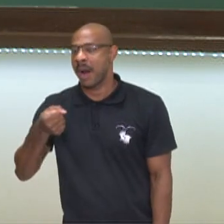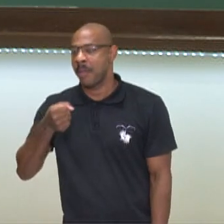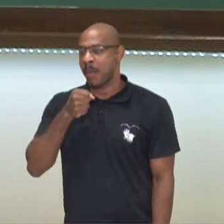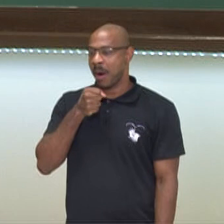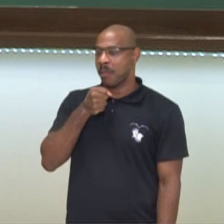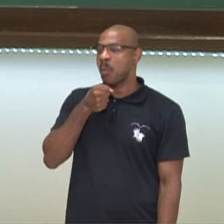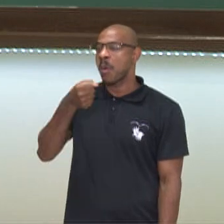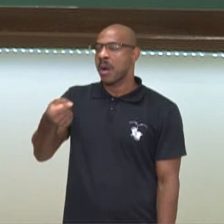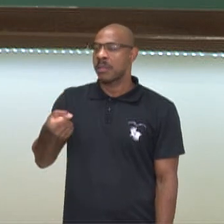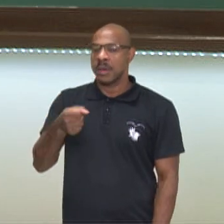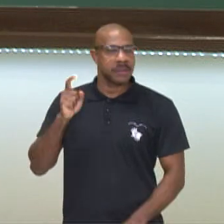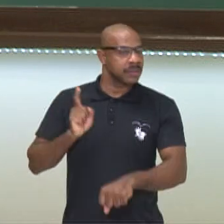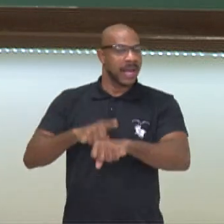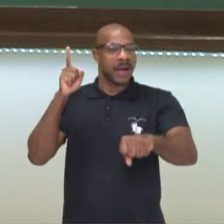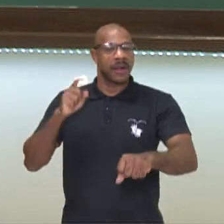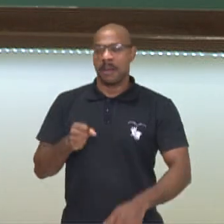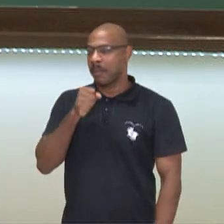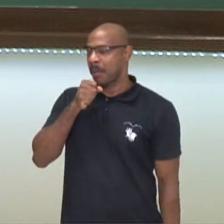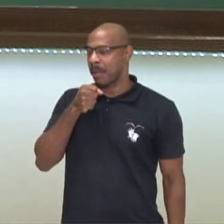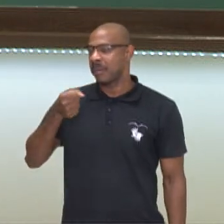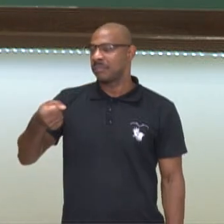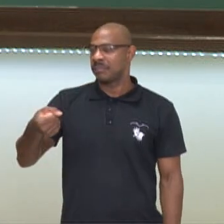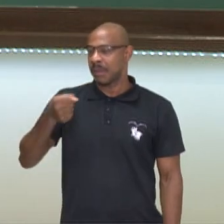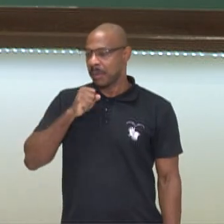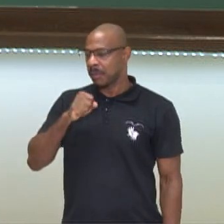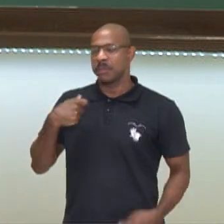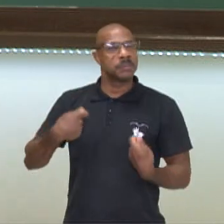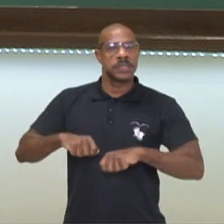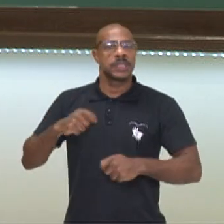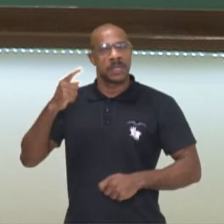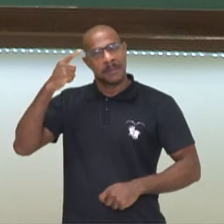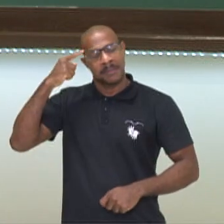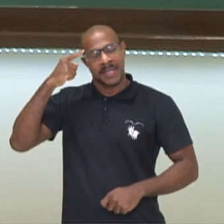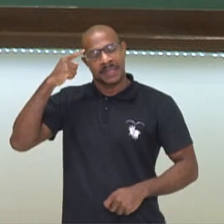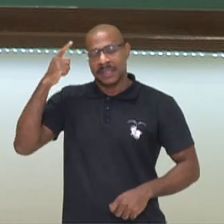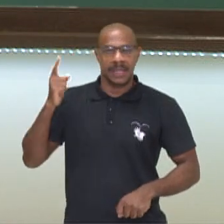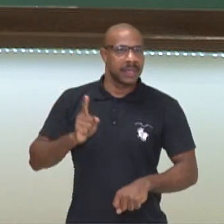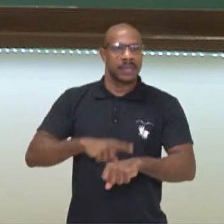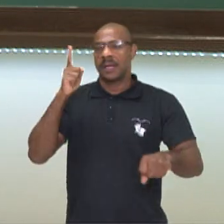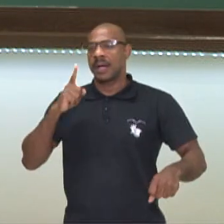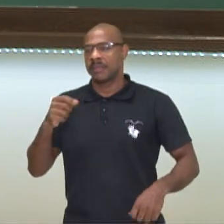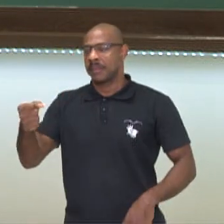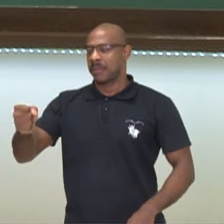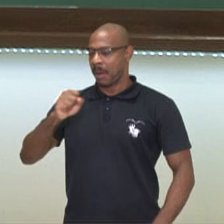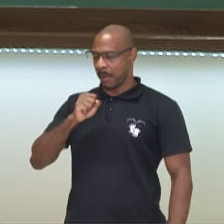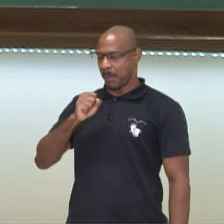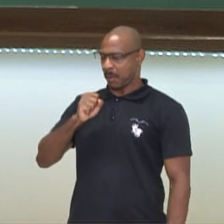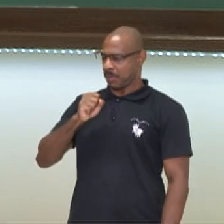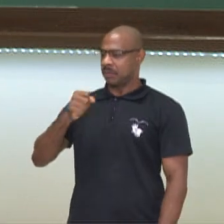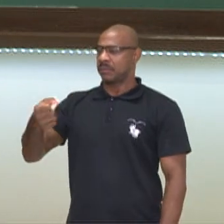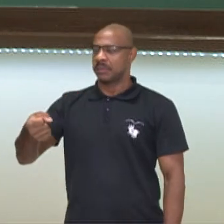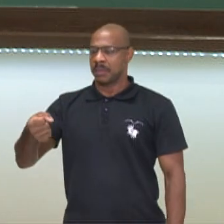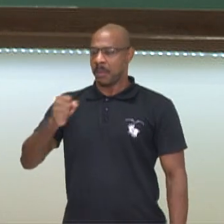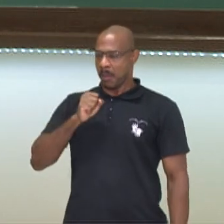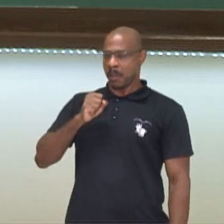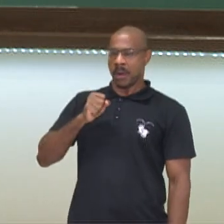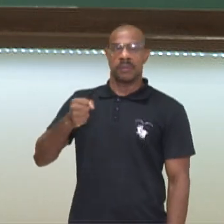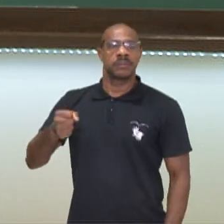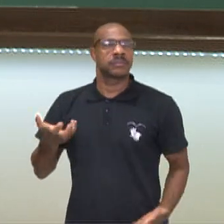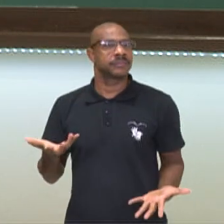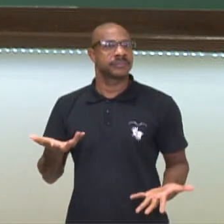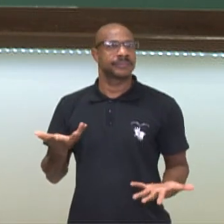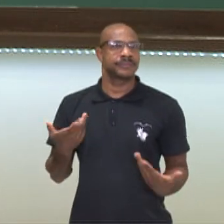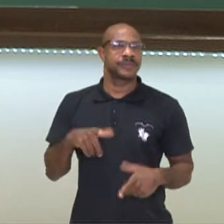hora, você muitas vezes não consegue nem pensar sobre o assunto, é rápido, é aquilo que você já sabe, já tem o conhecimento.